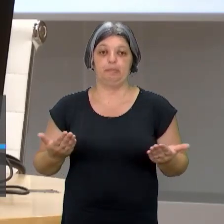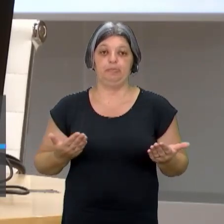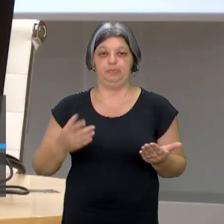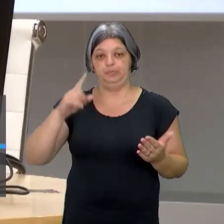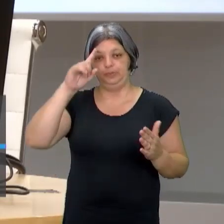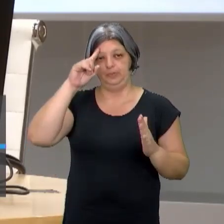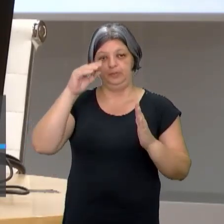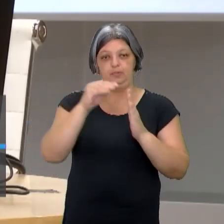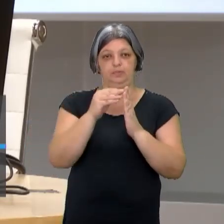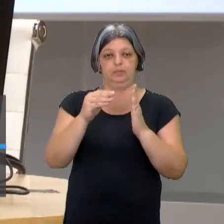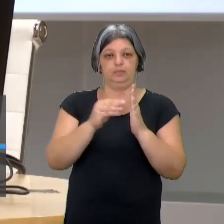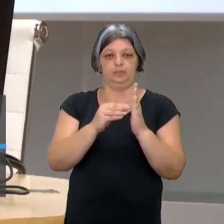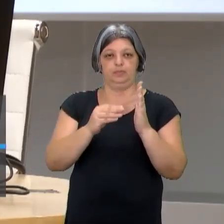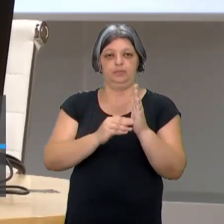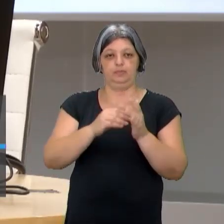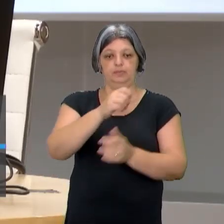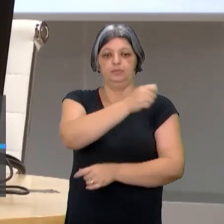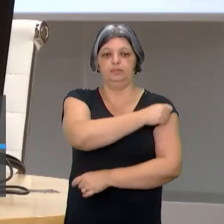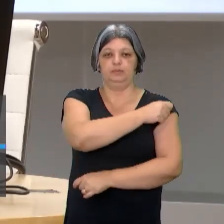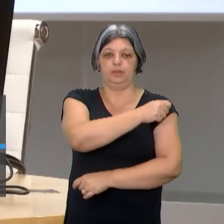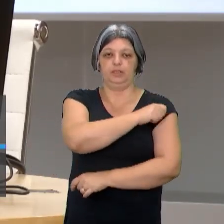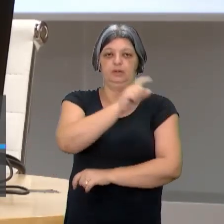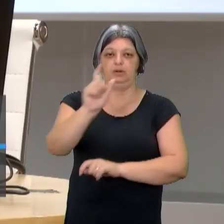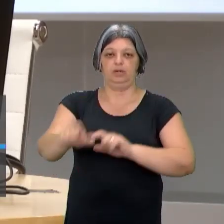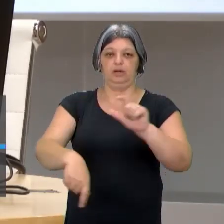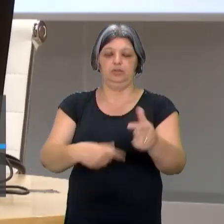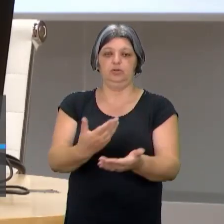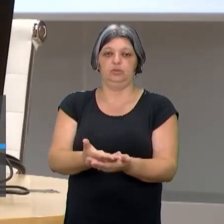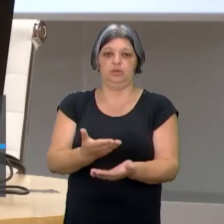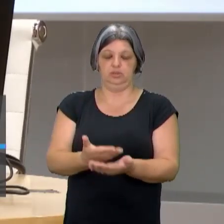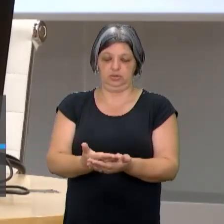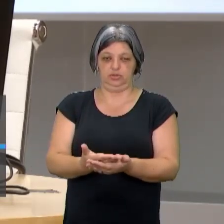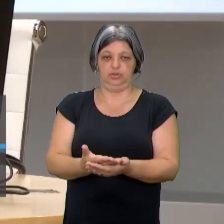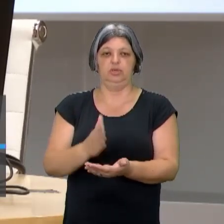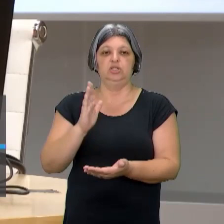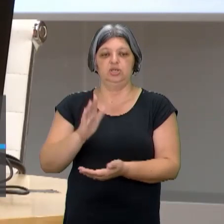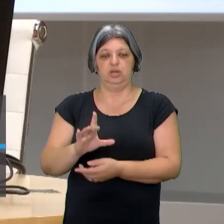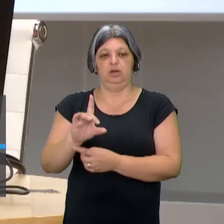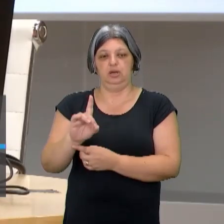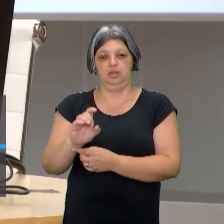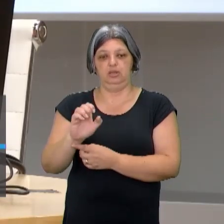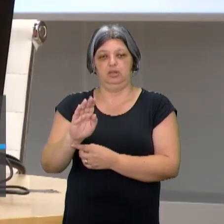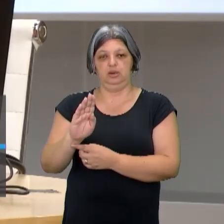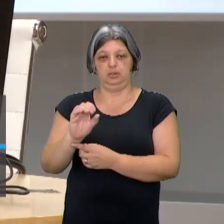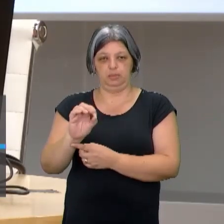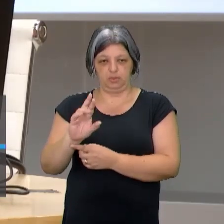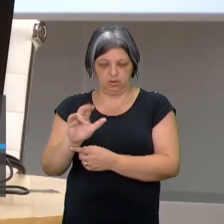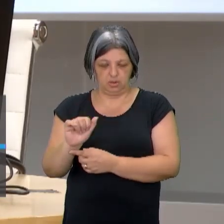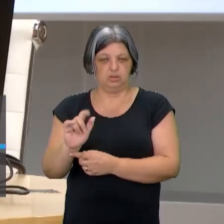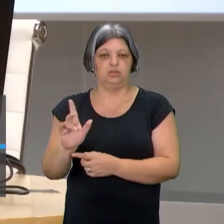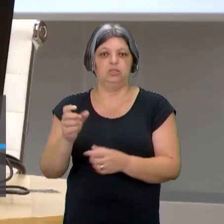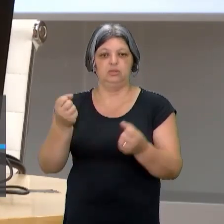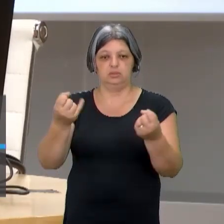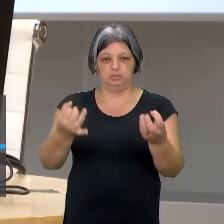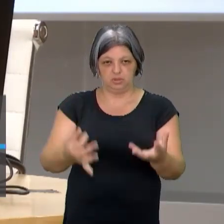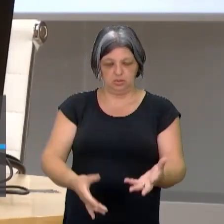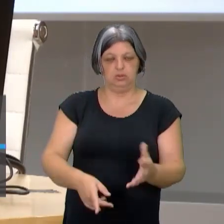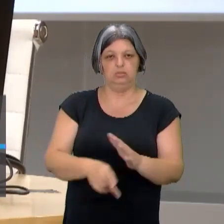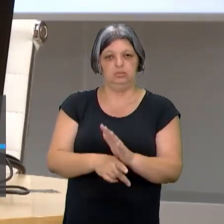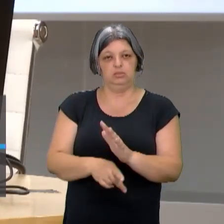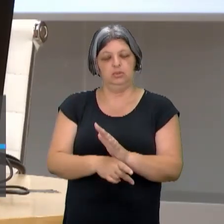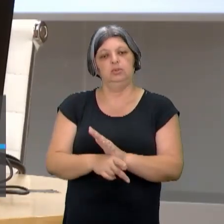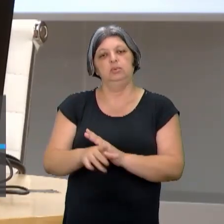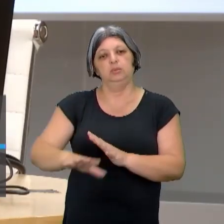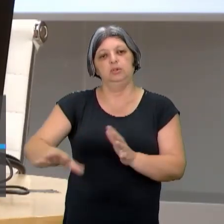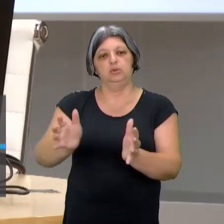dos estudantes. A agenda dos estudantes, a Débora já comentou um pouquinho, né, que no caso dos anos iniciais, ela é muito